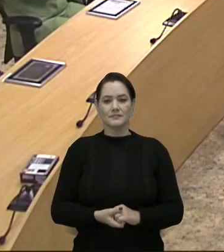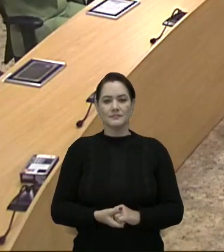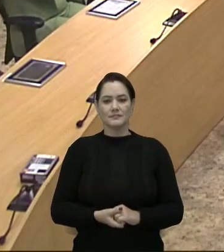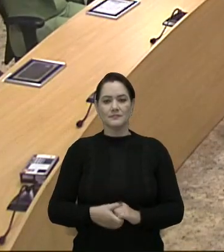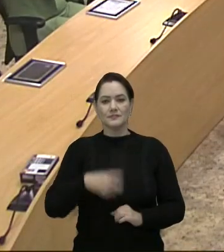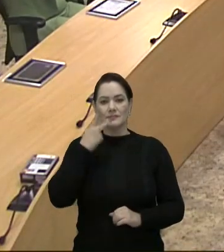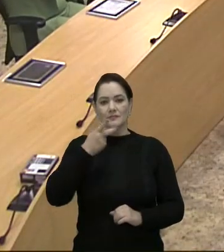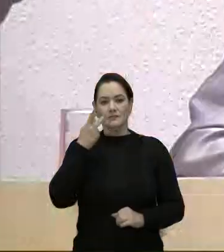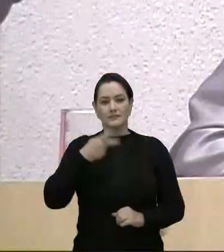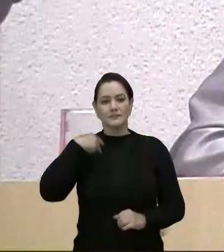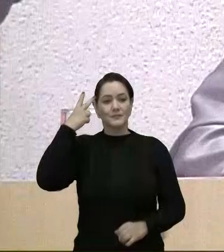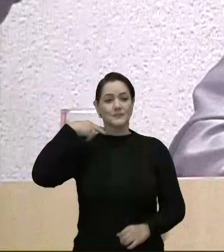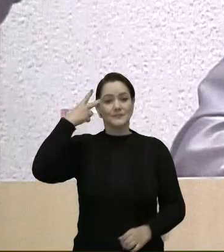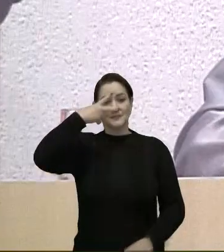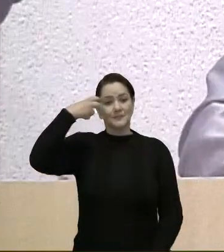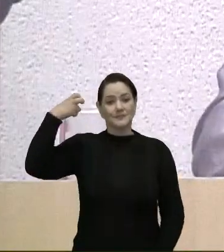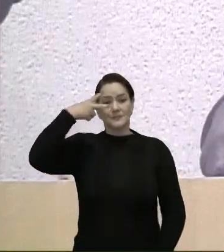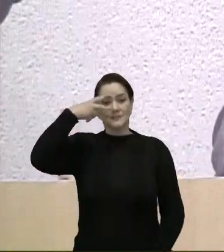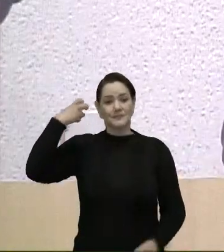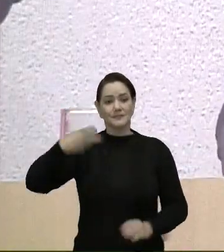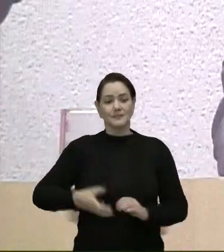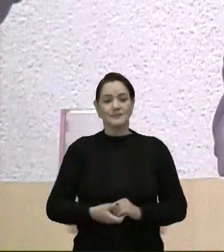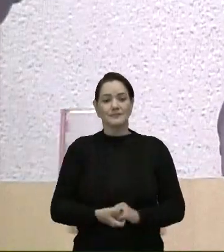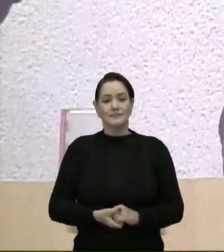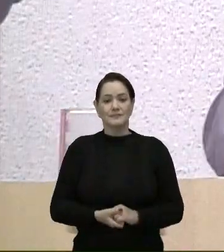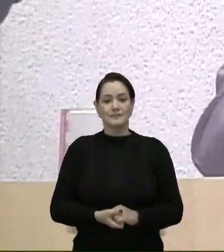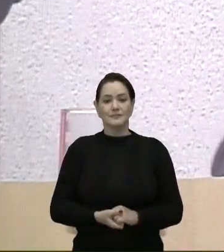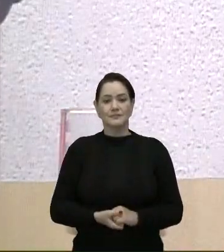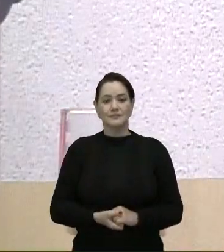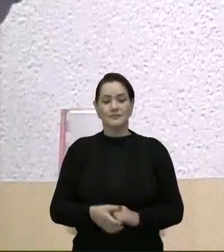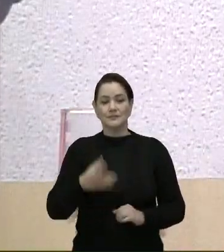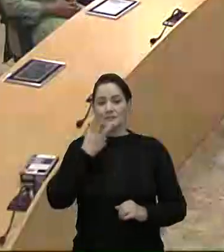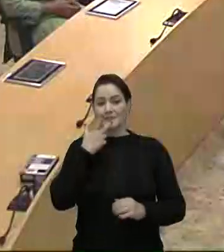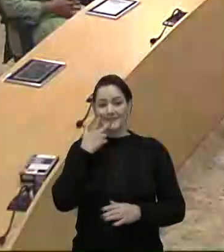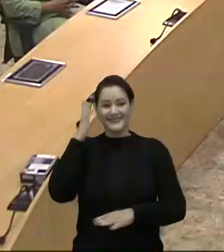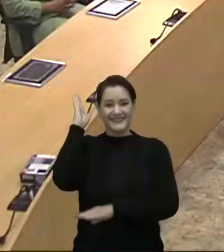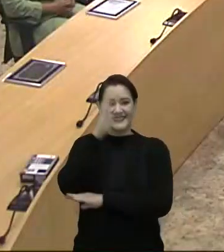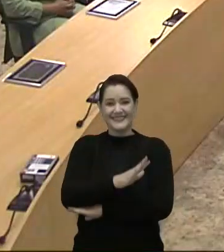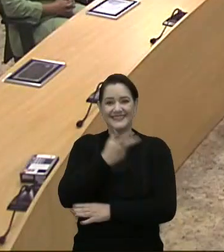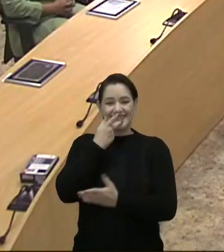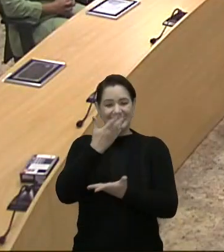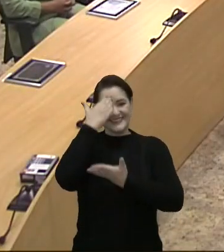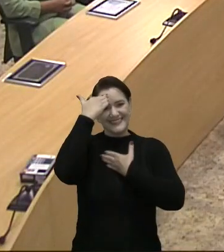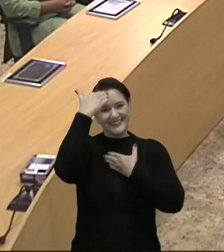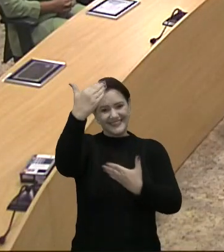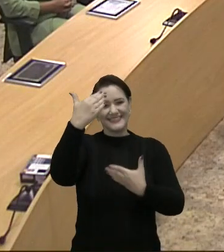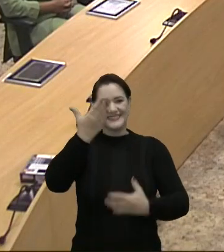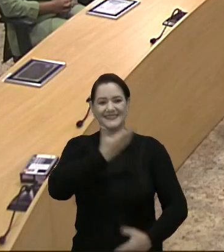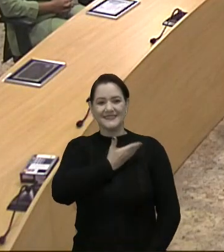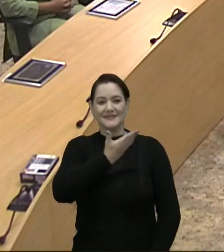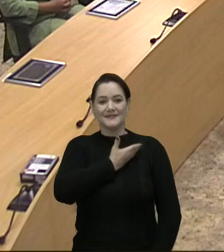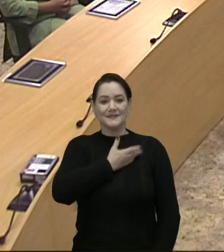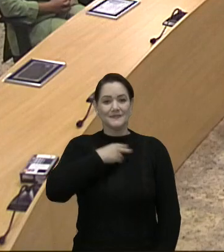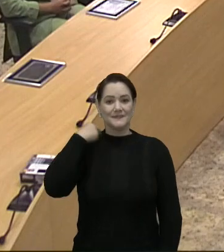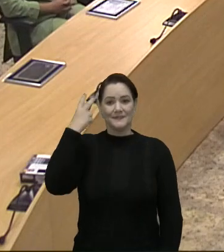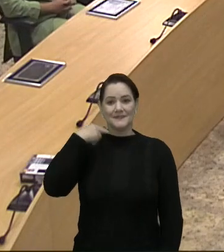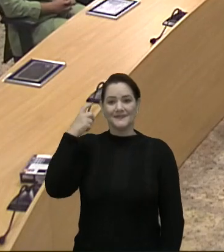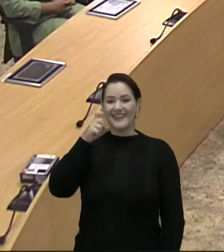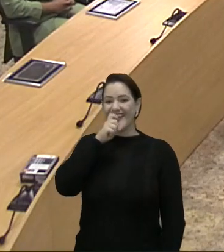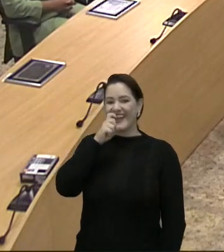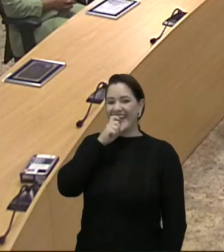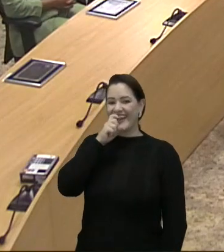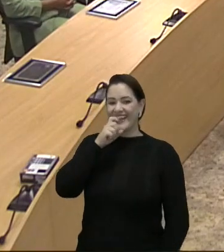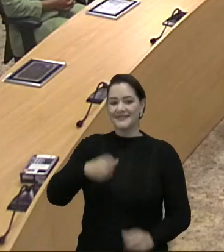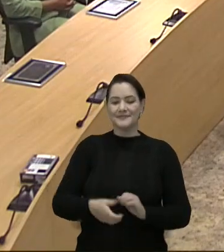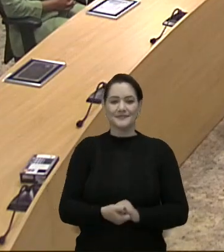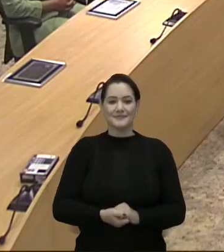Concedemos a palavra à vereadora Elisa. Excelente tarde, eu queria começar agradecendo meu amigo, vereador Dentinho, que